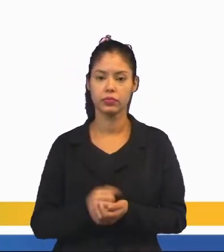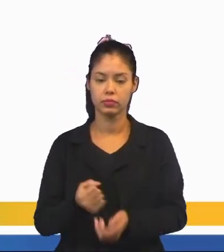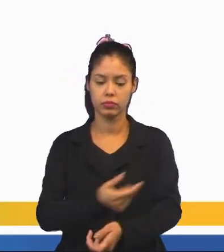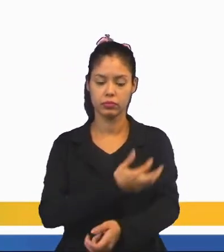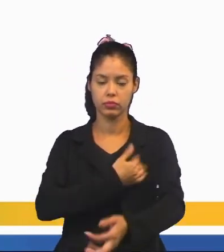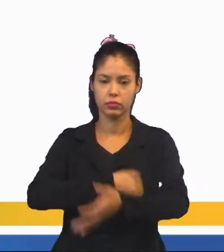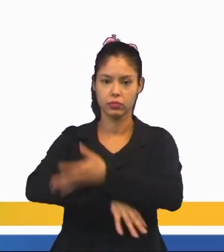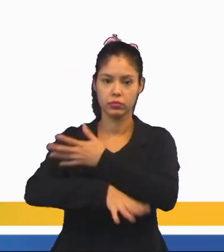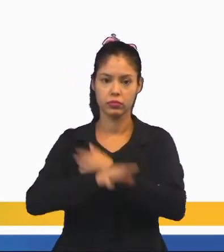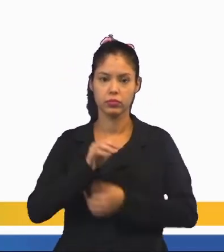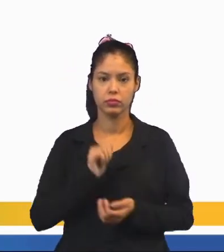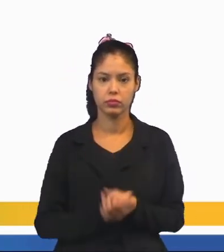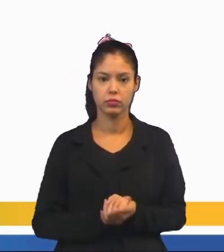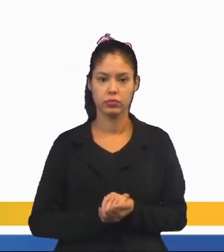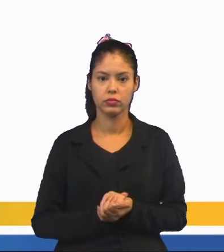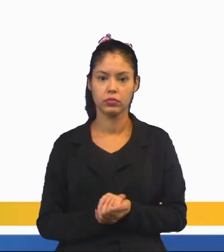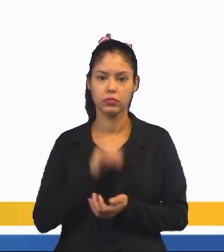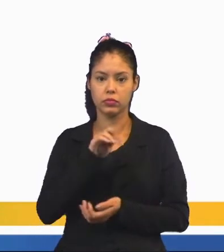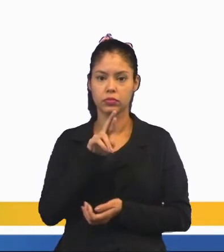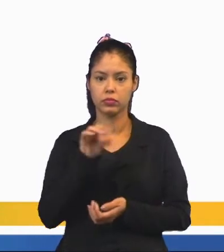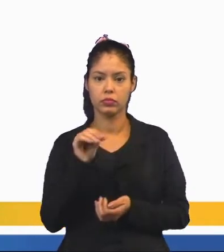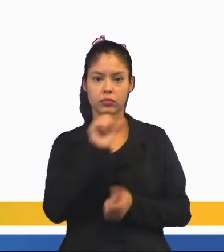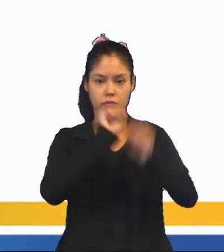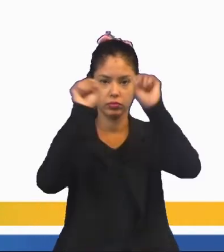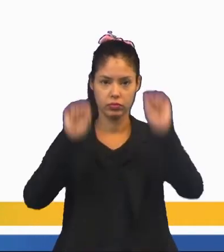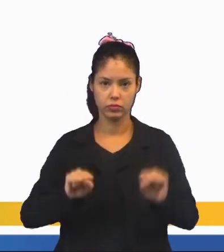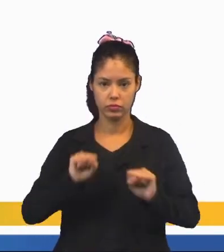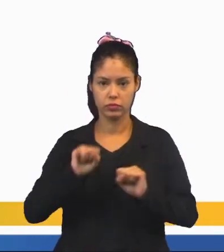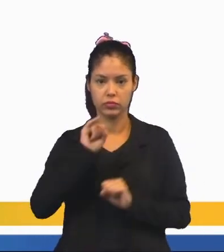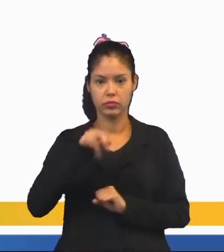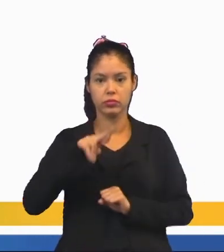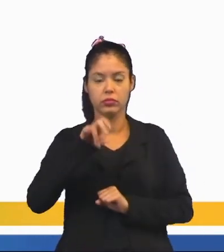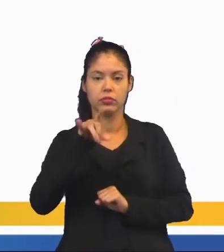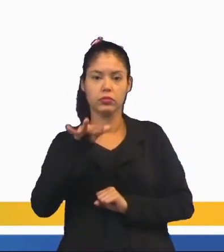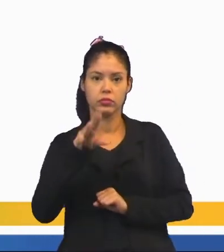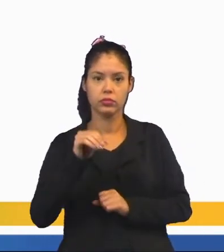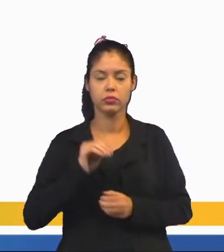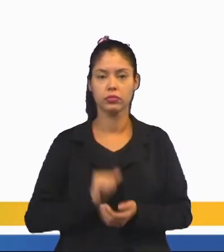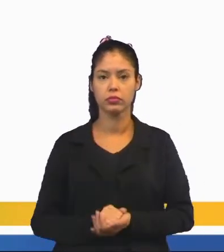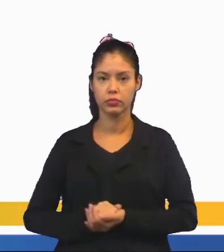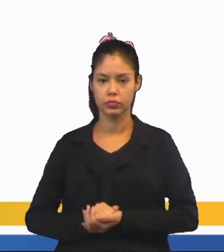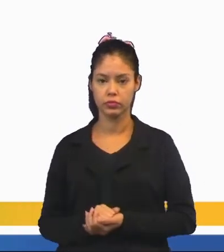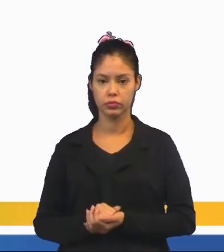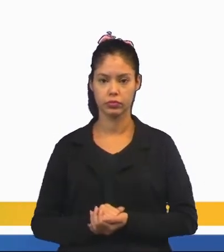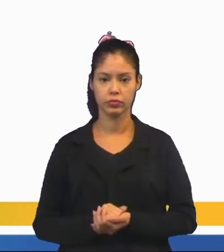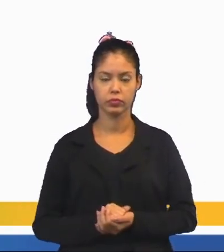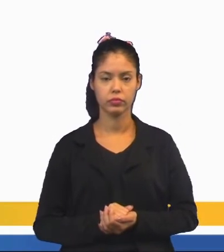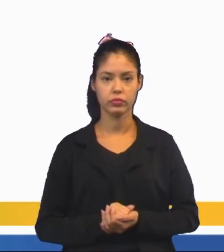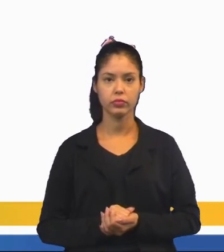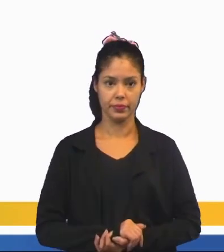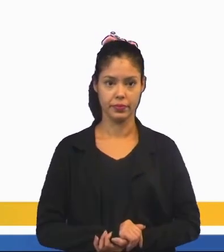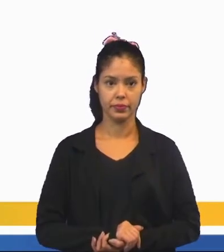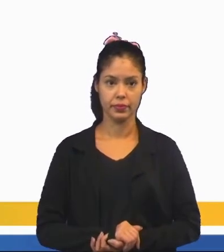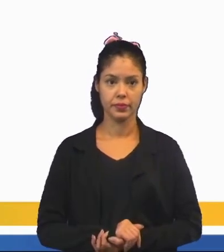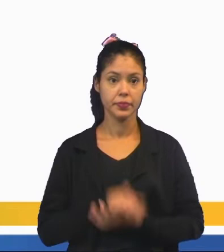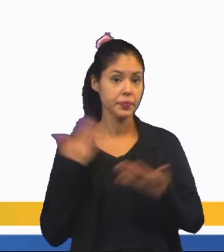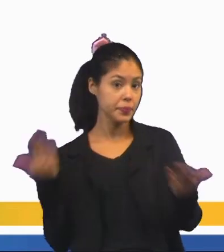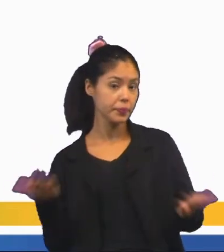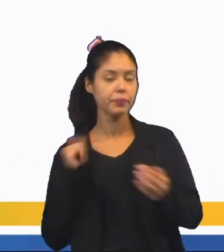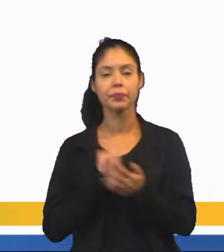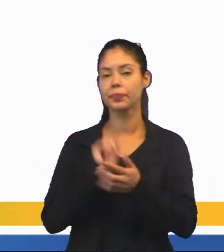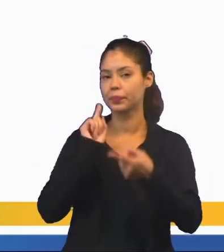menstruação, tensão emocional, supressão de sistema imunológico.